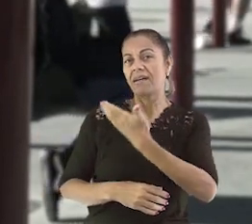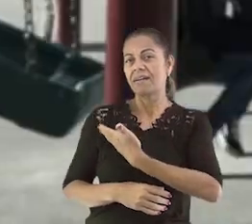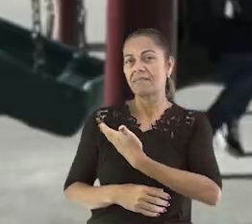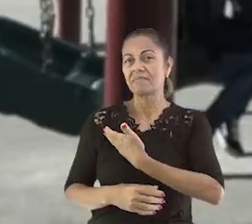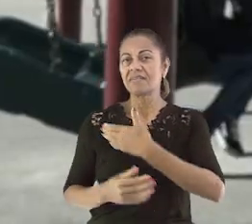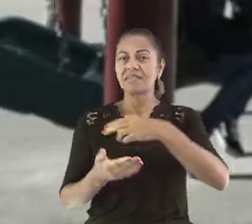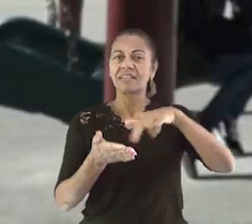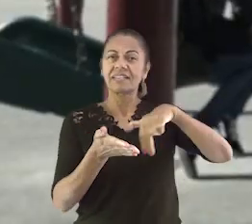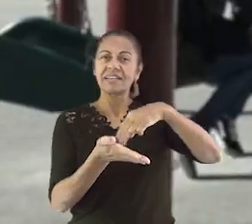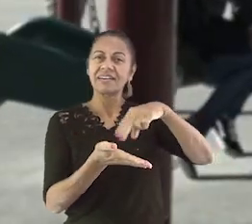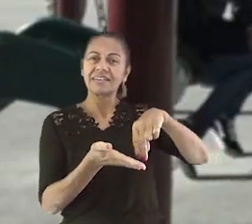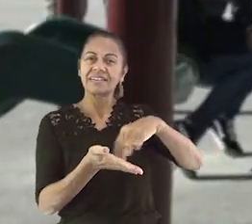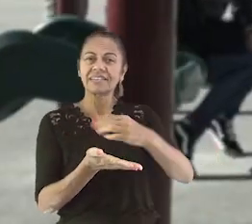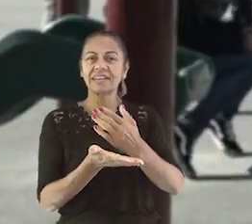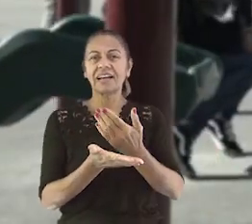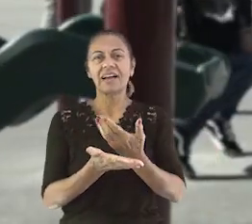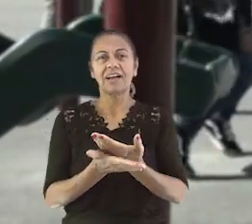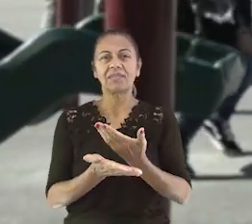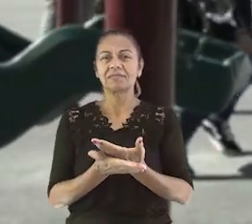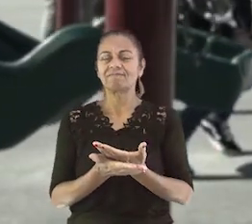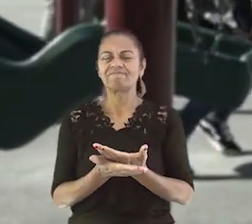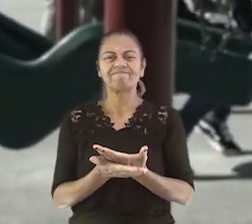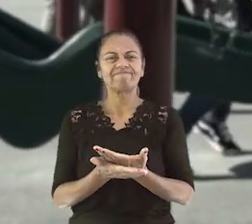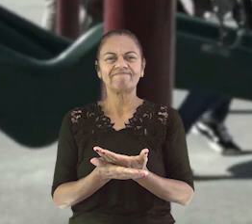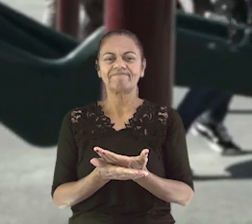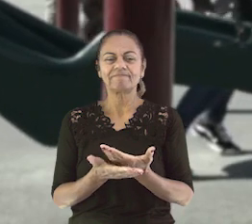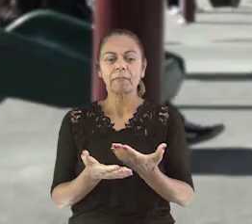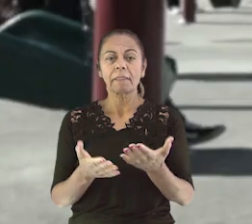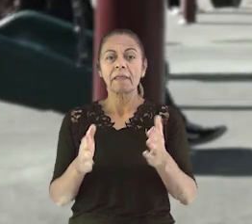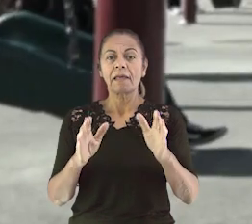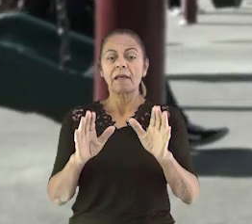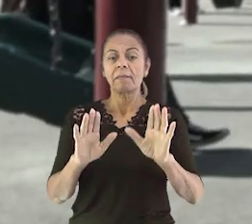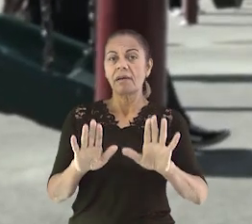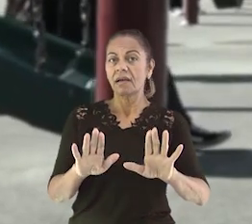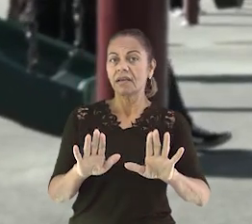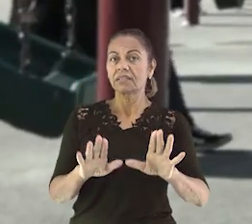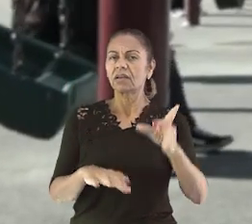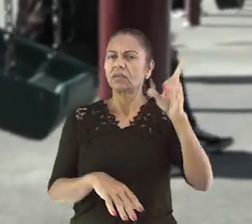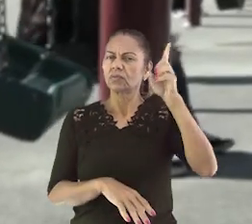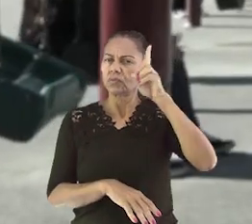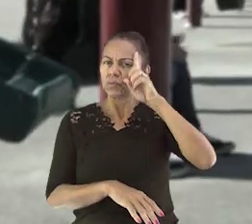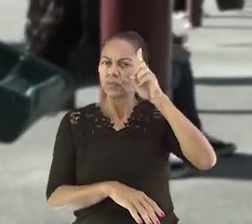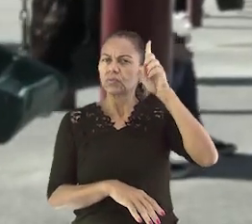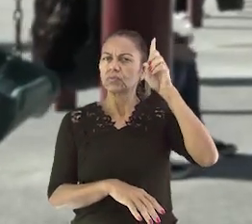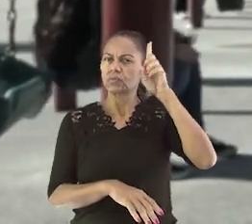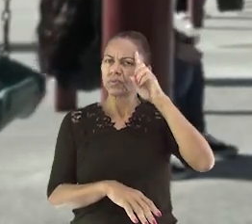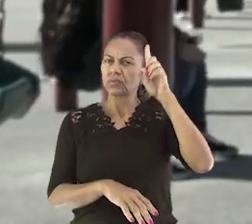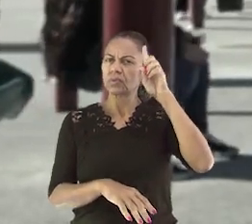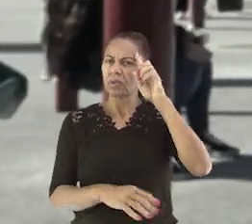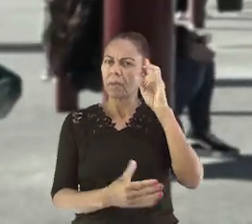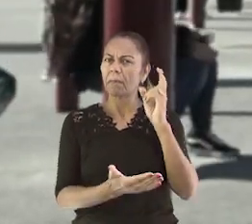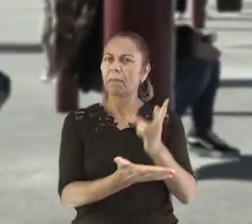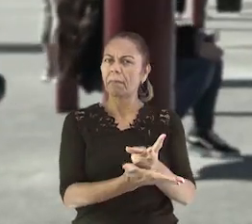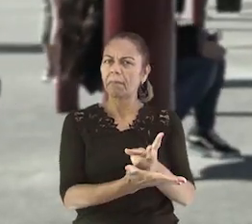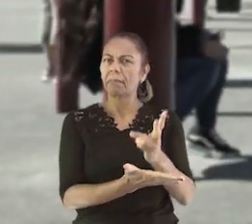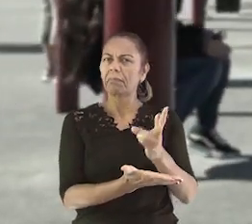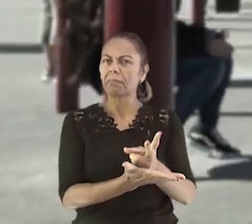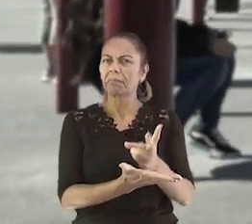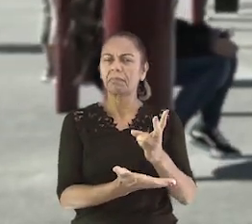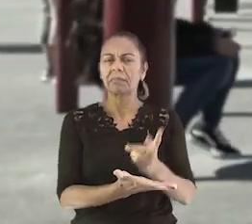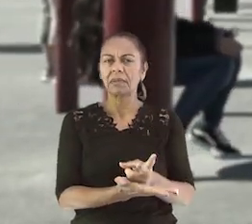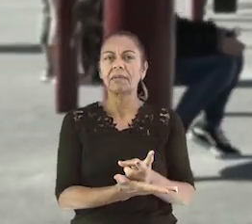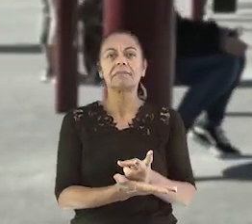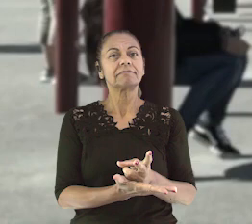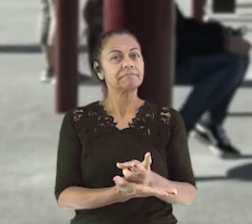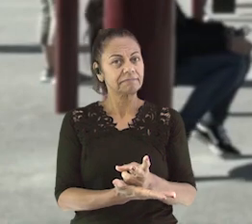amigas, o que é normal. Mas para isso não se repetir dia após dia, vamos lhe dar